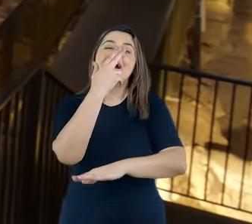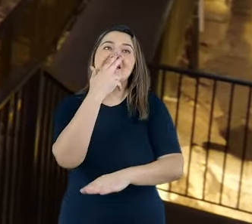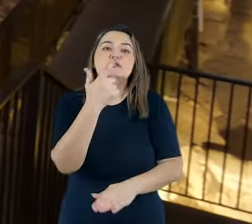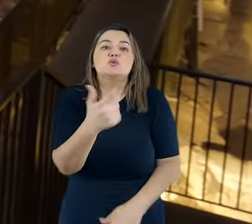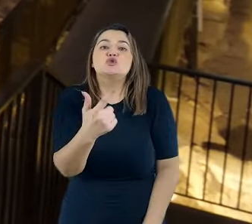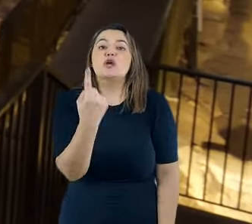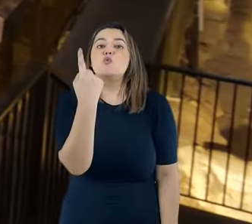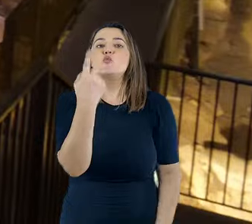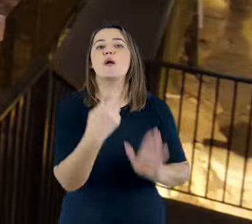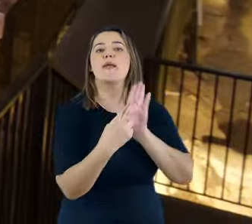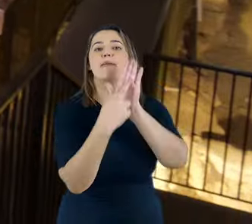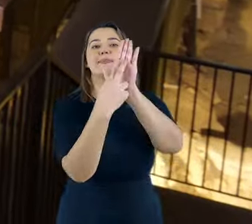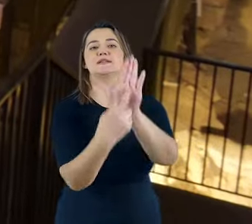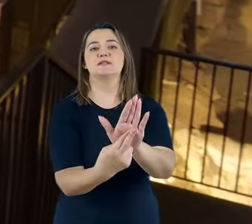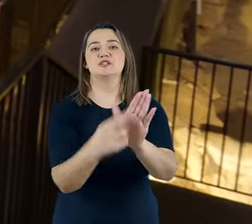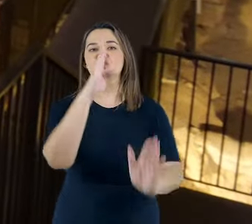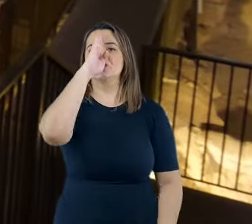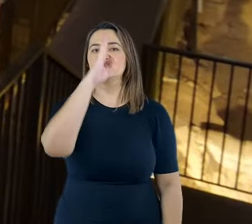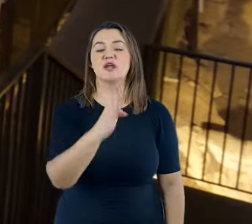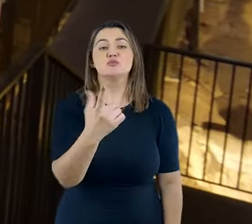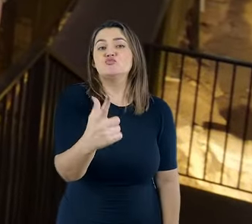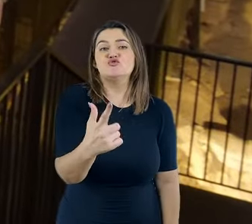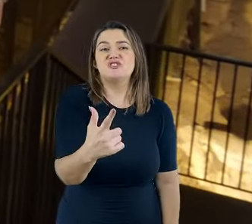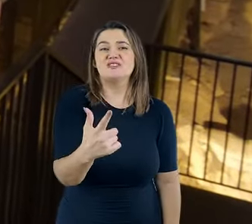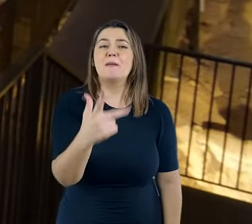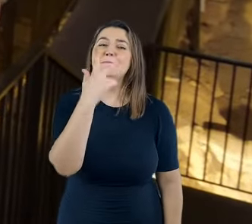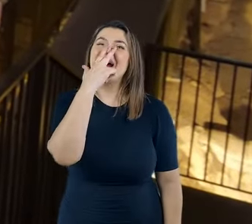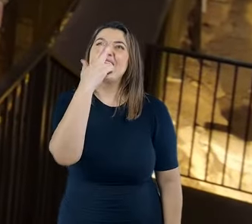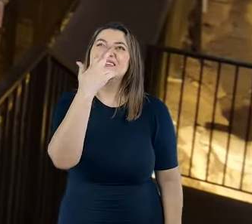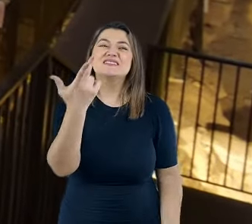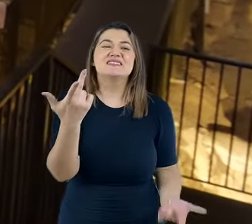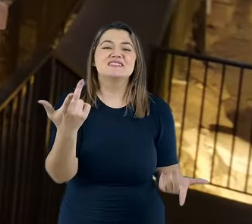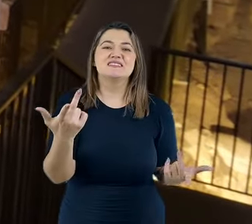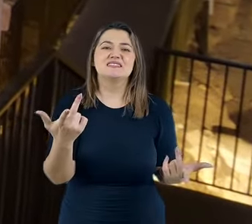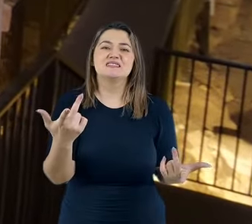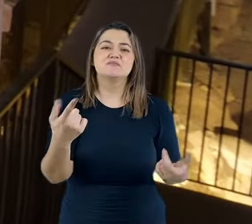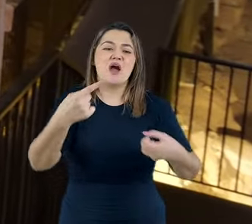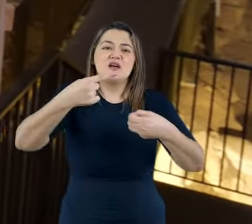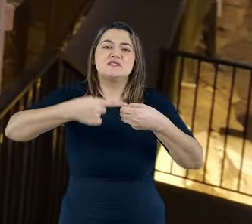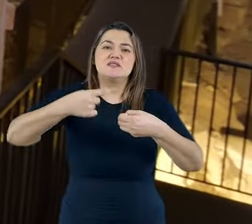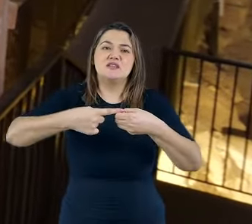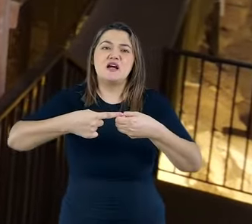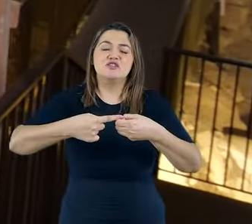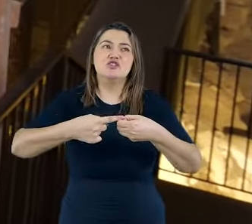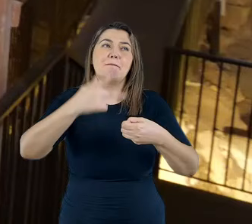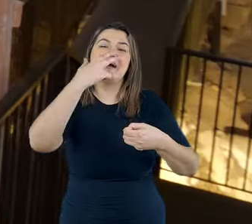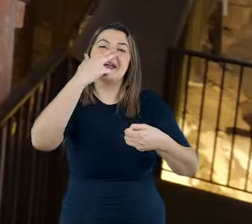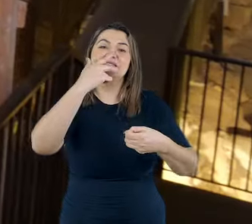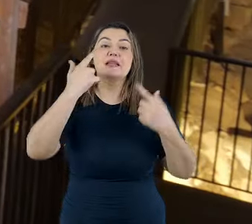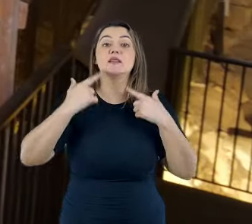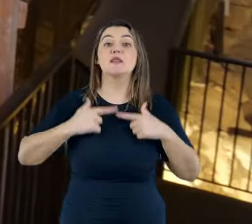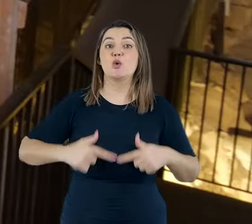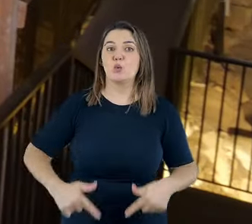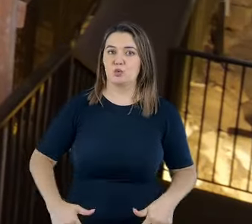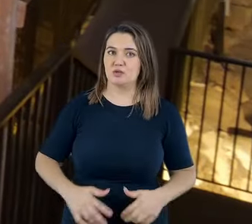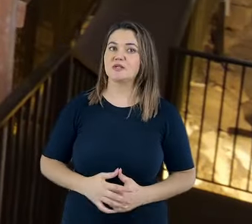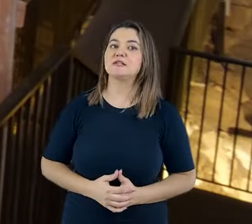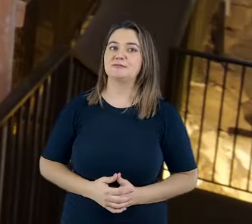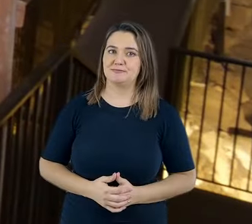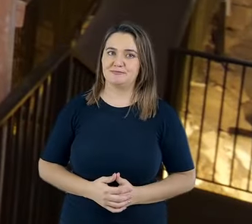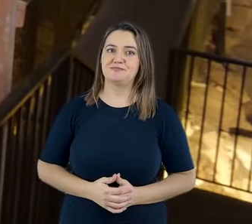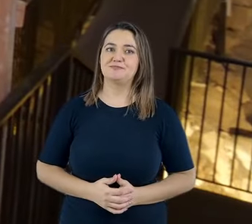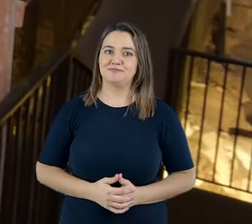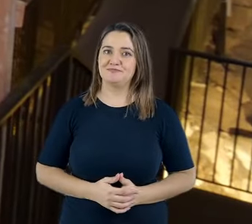pareça, sem um representante direto. Ficava quase que como uma cidade, uma zona neutra. Aí nós já